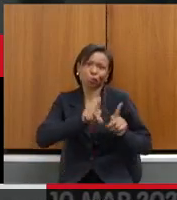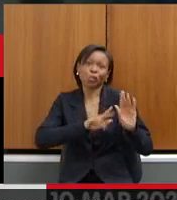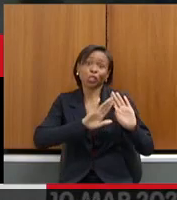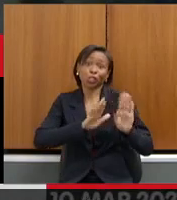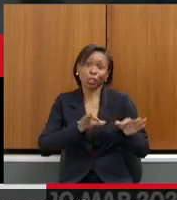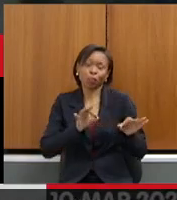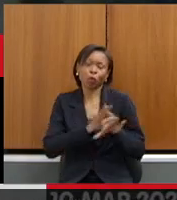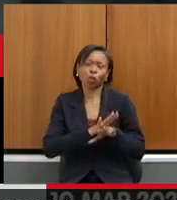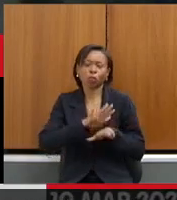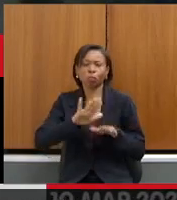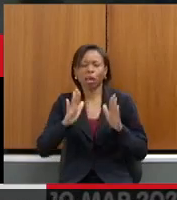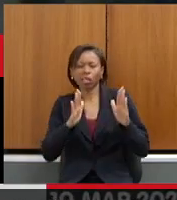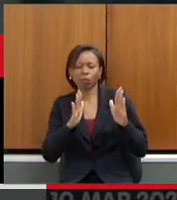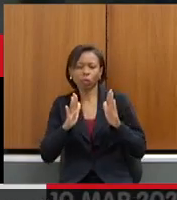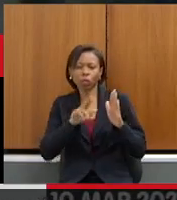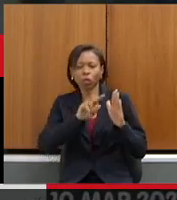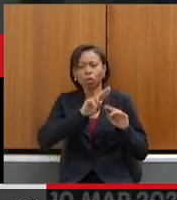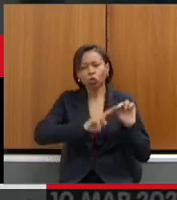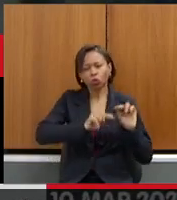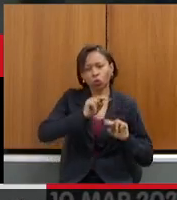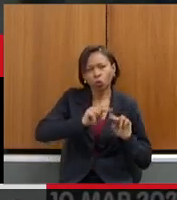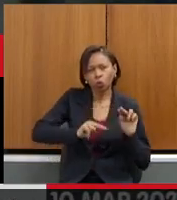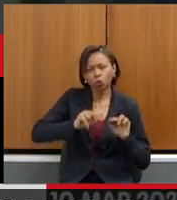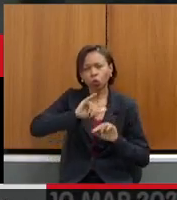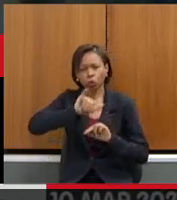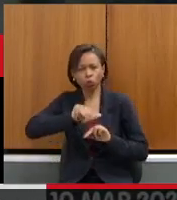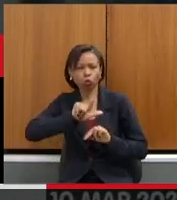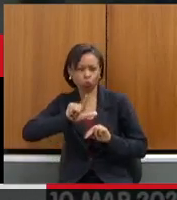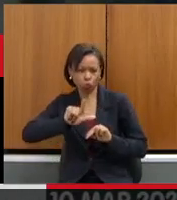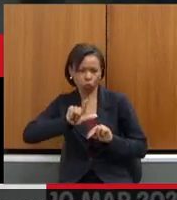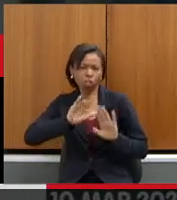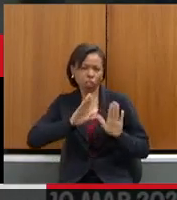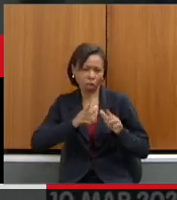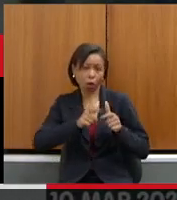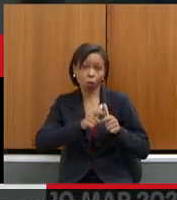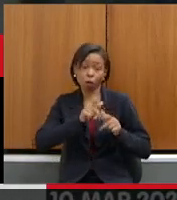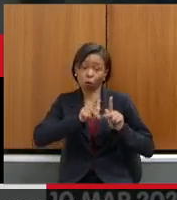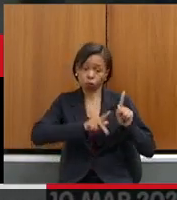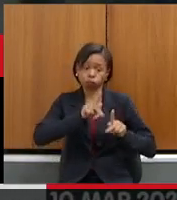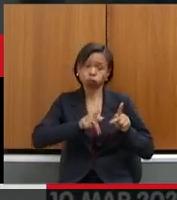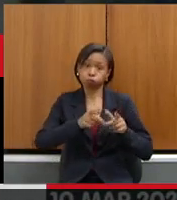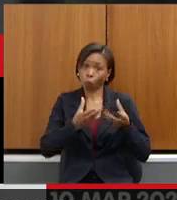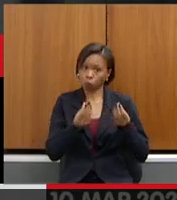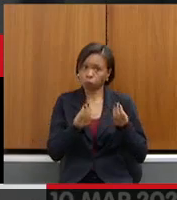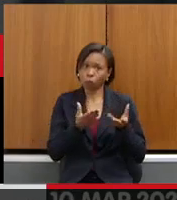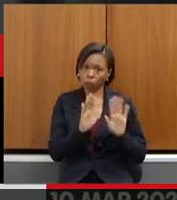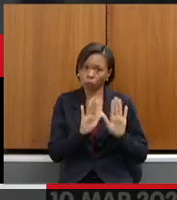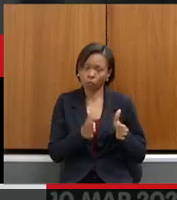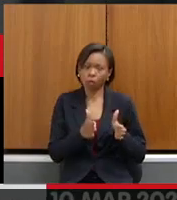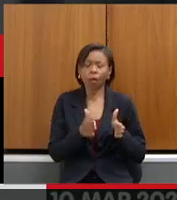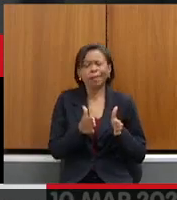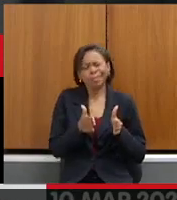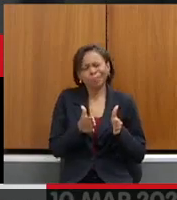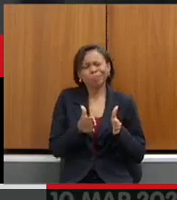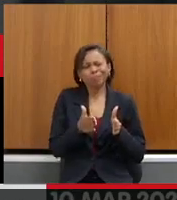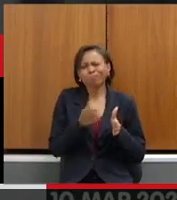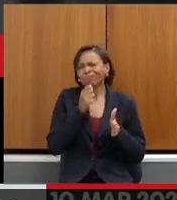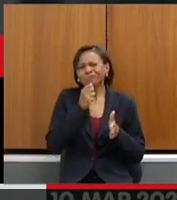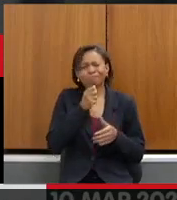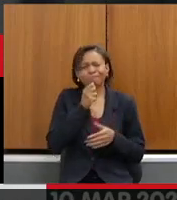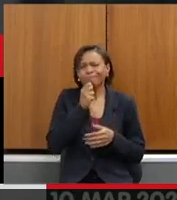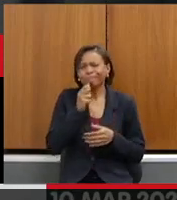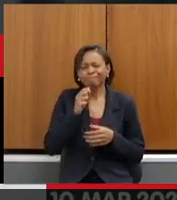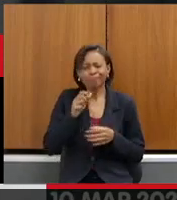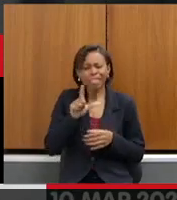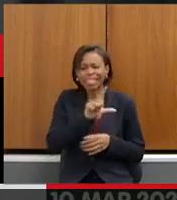e me parece que já passa a ser um volume grande pessoas é muito longe da totalidade é muito longe da nossa